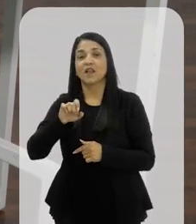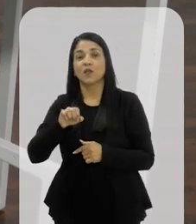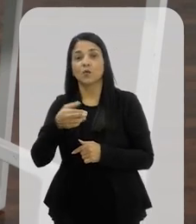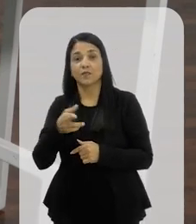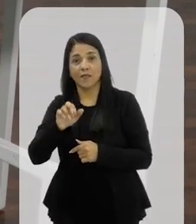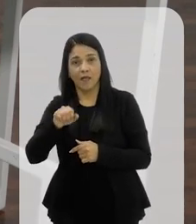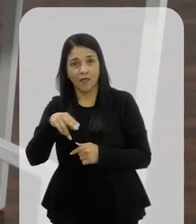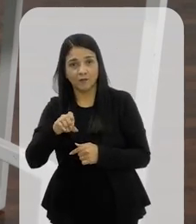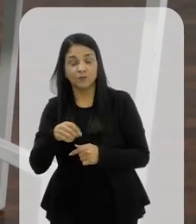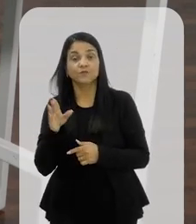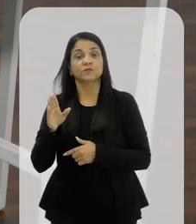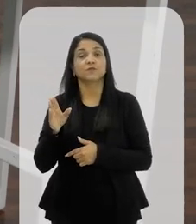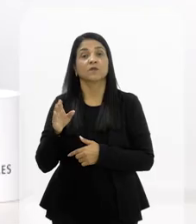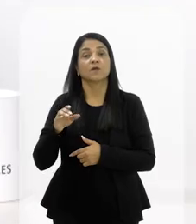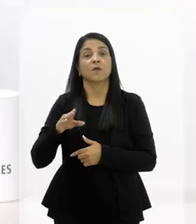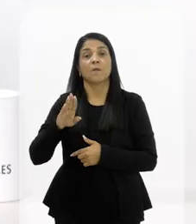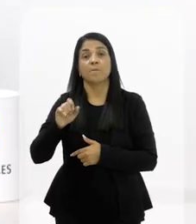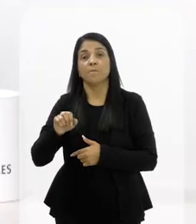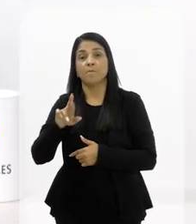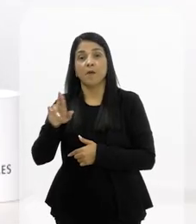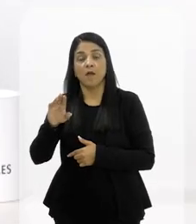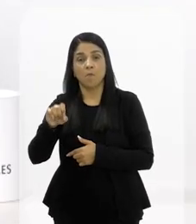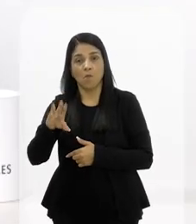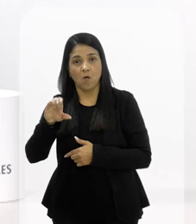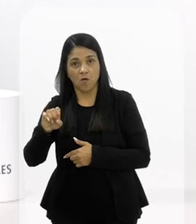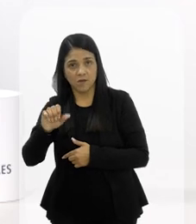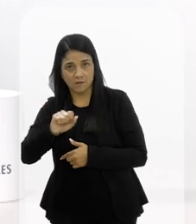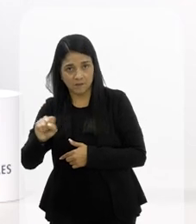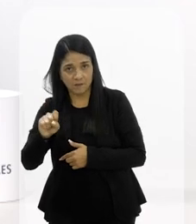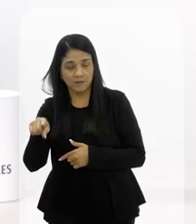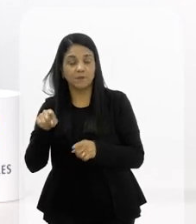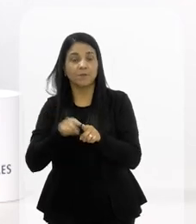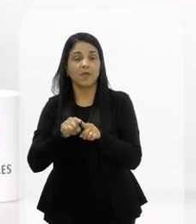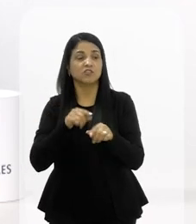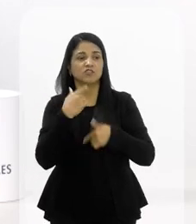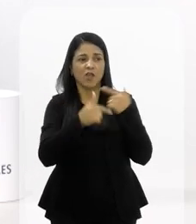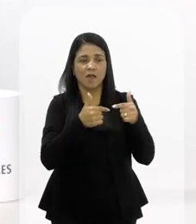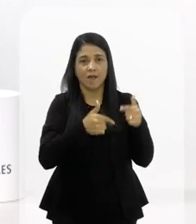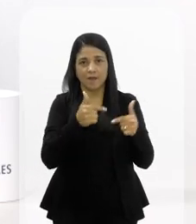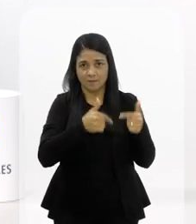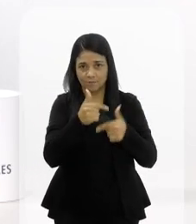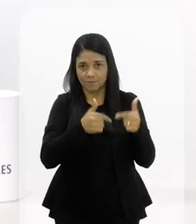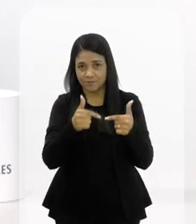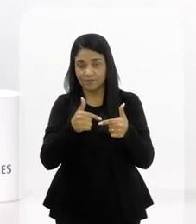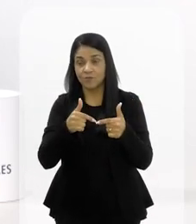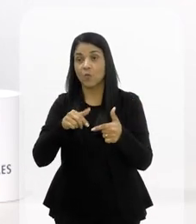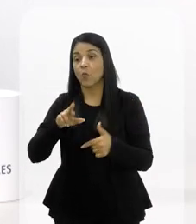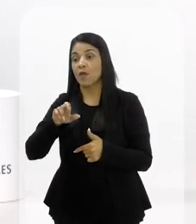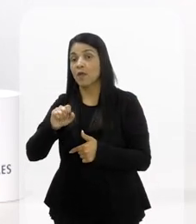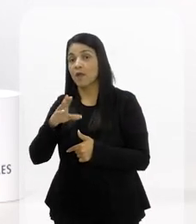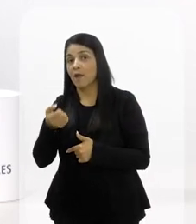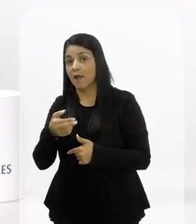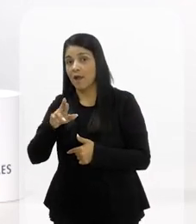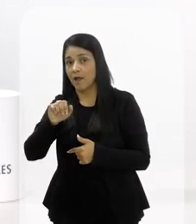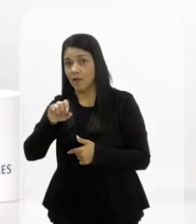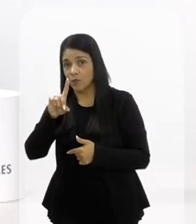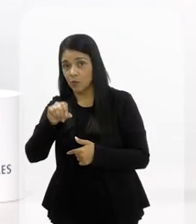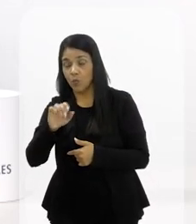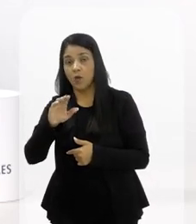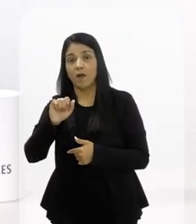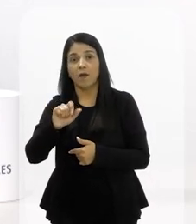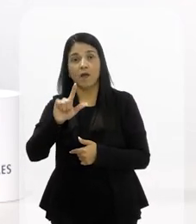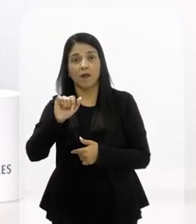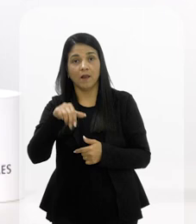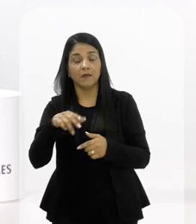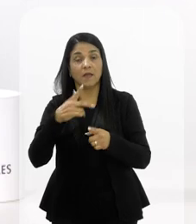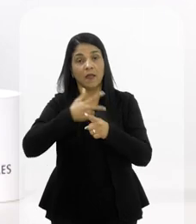o Alan Barbosa que já estavam no Salgueiro já tinha trabalhado com Ricardo E aí eu montei uma uma junta criativa o Ricardo e Alan o Ricardo e Alan